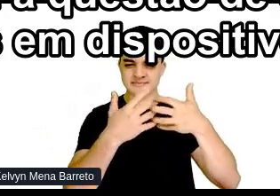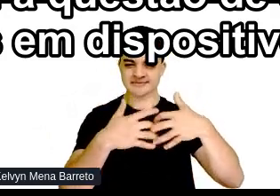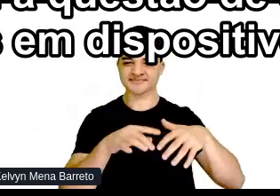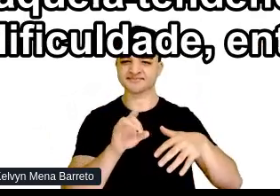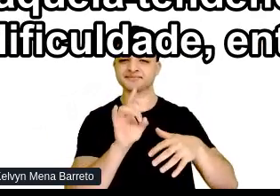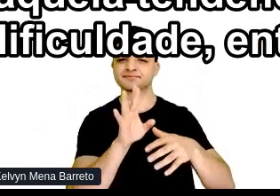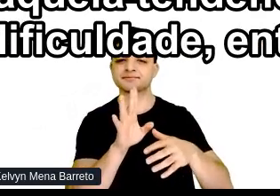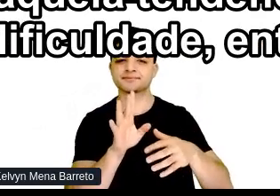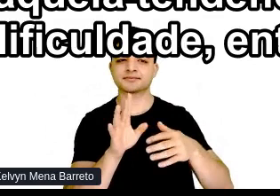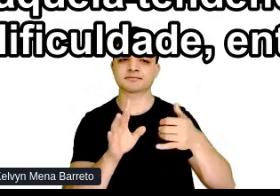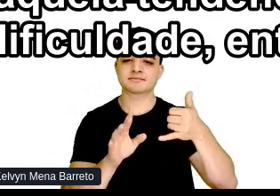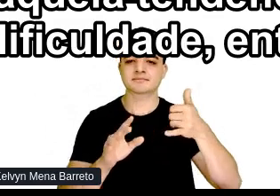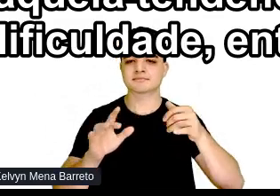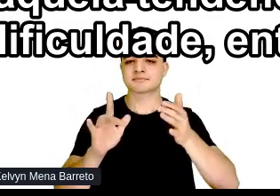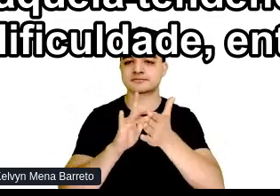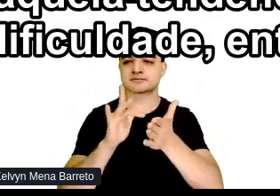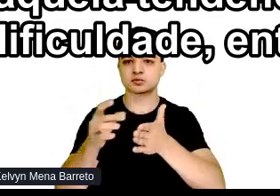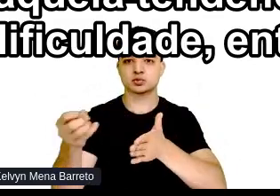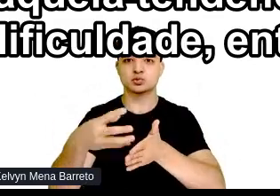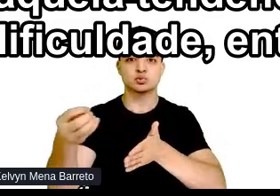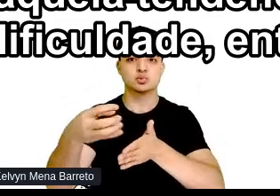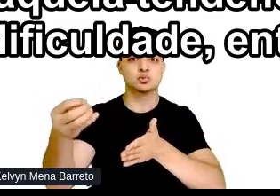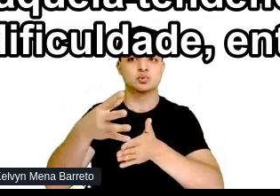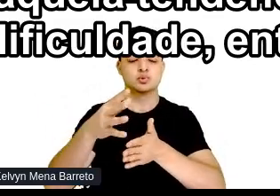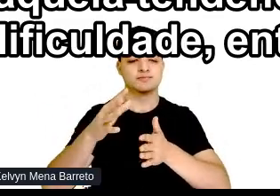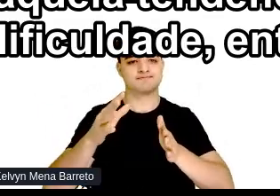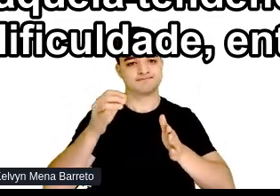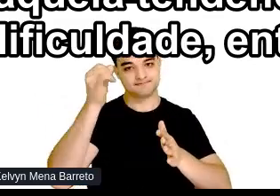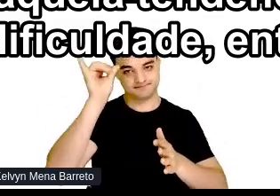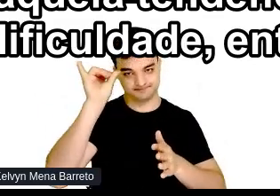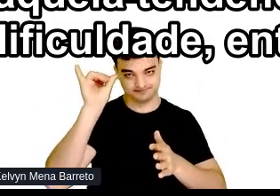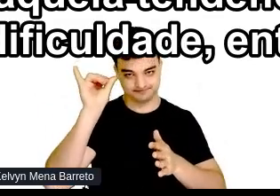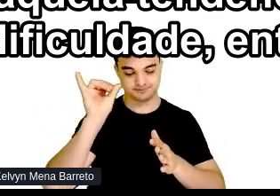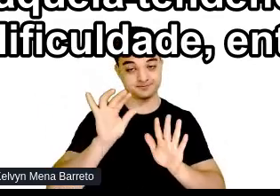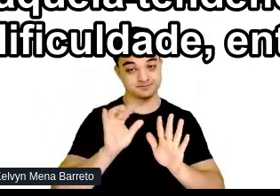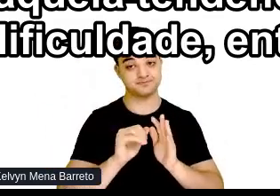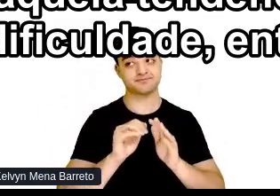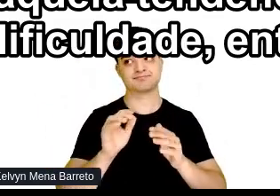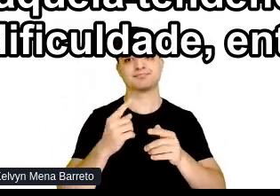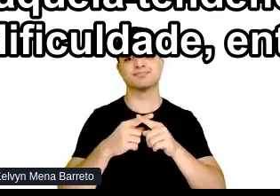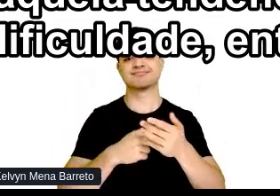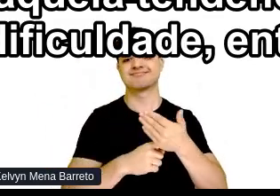selo verificado do WhatsApp é algo que se está ali, né, o selo